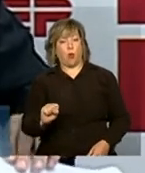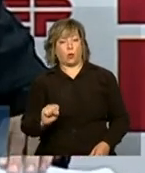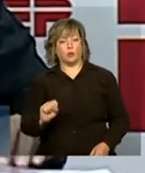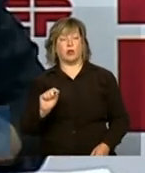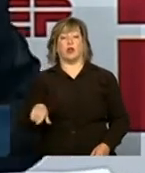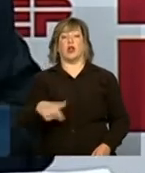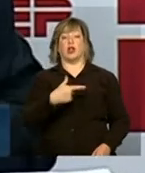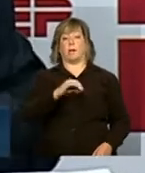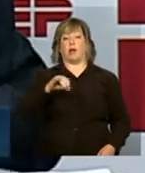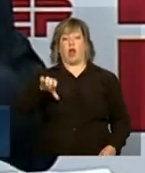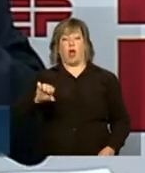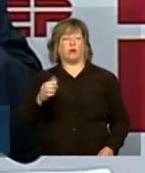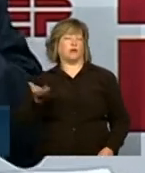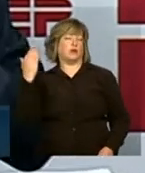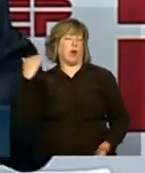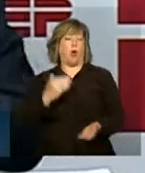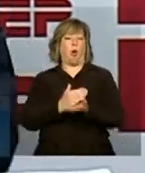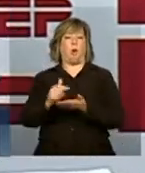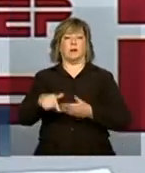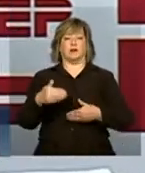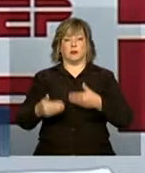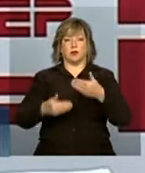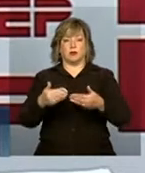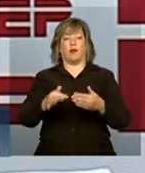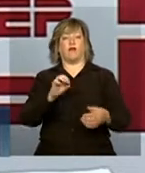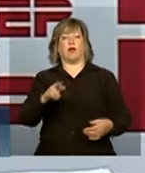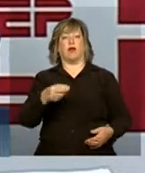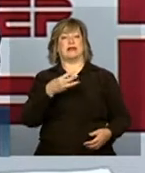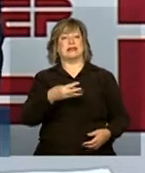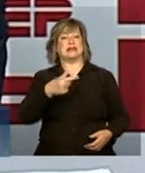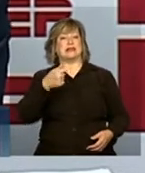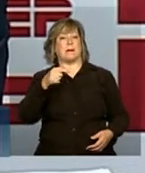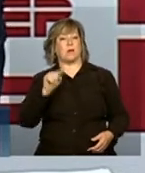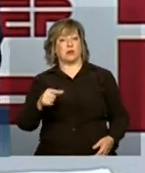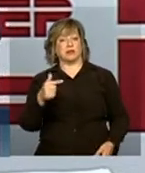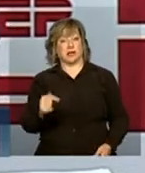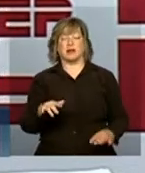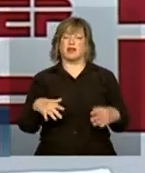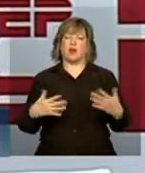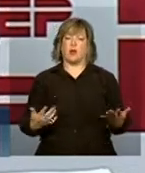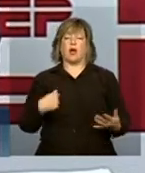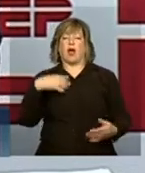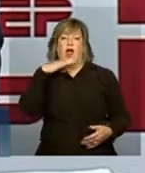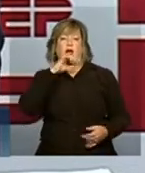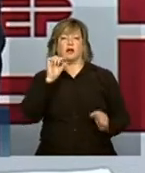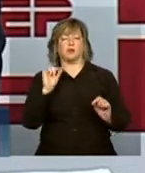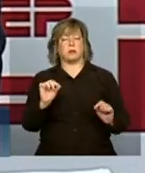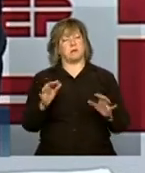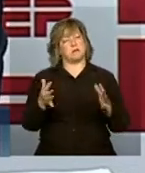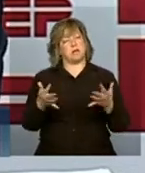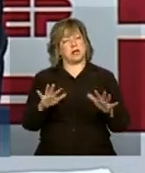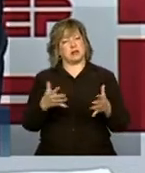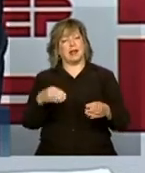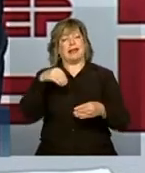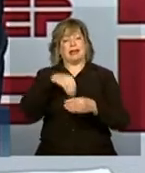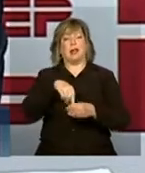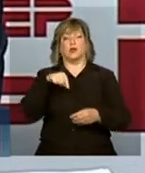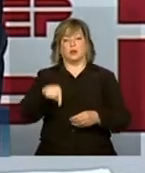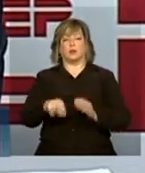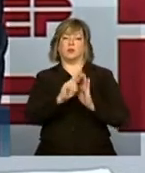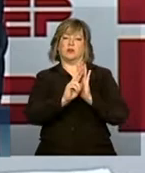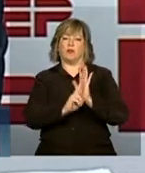28,8%. E 2009, que era o início do processo, foi 37,7%. Então, eu diria que está mais ou menos dentro do